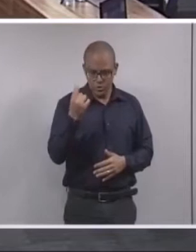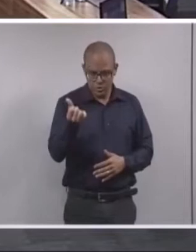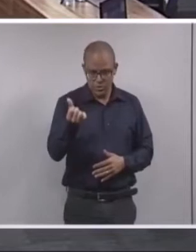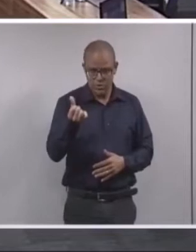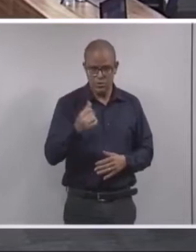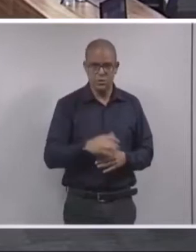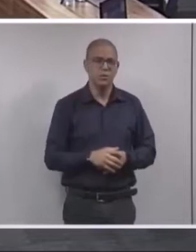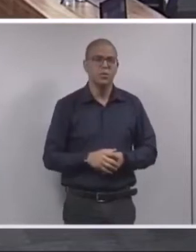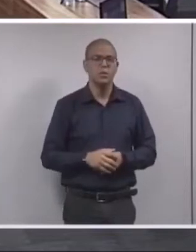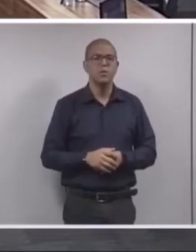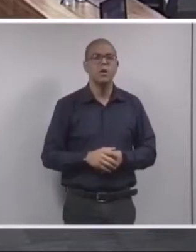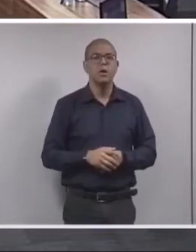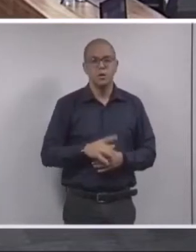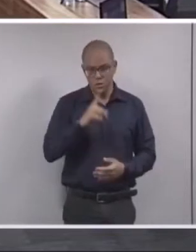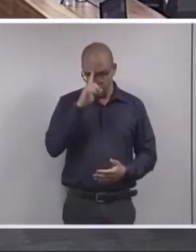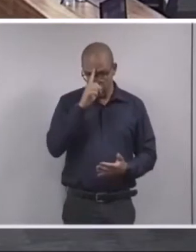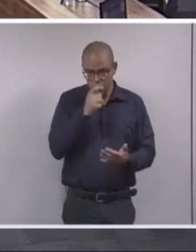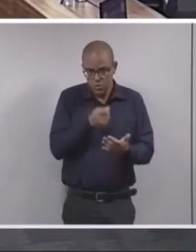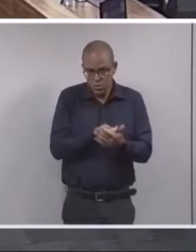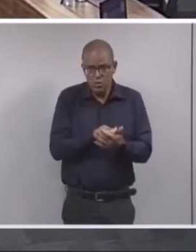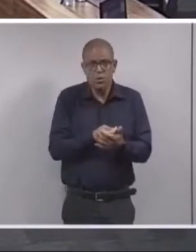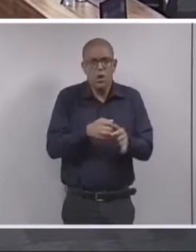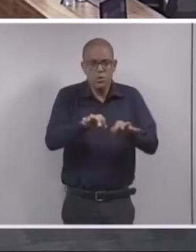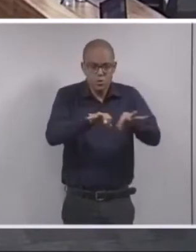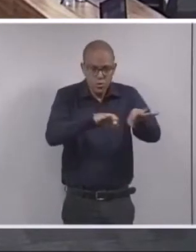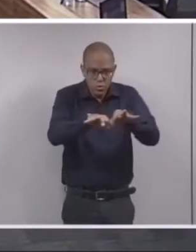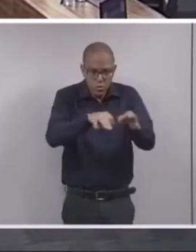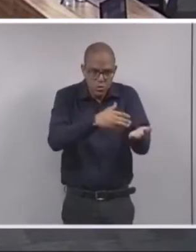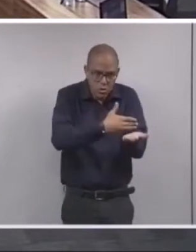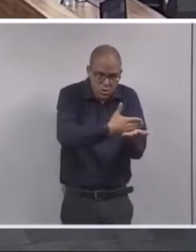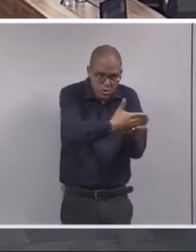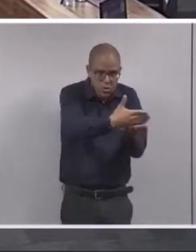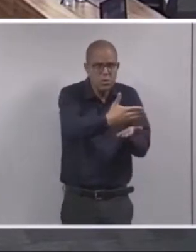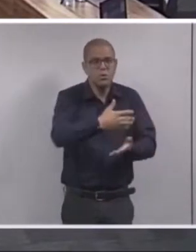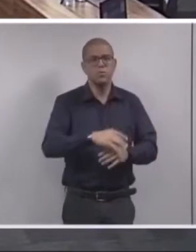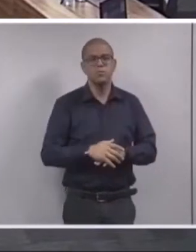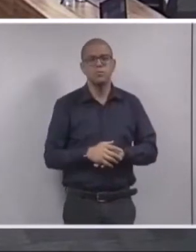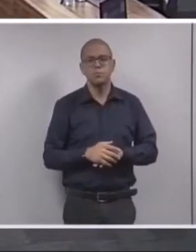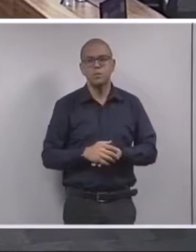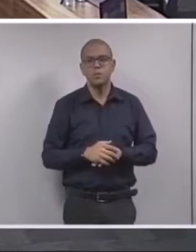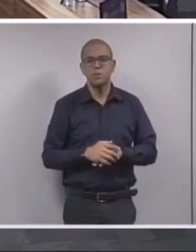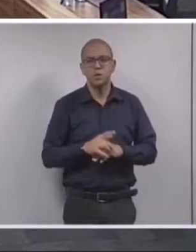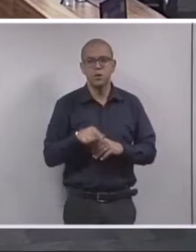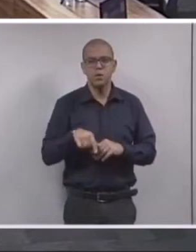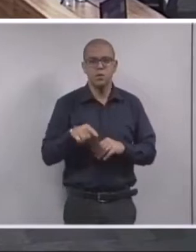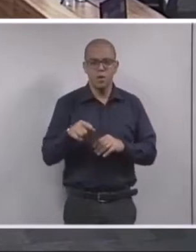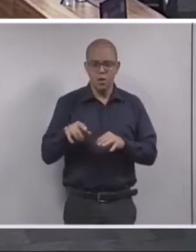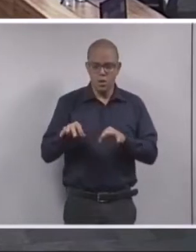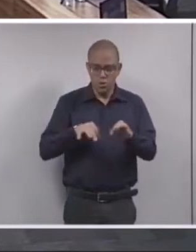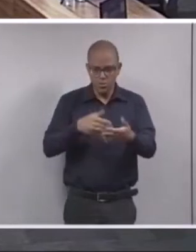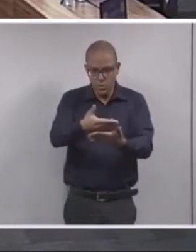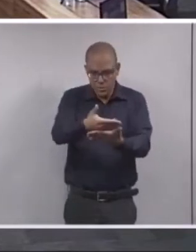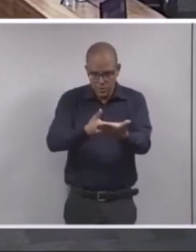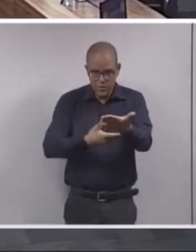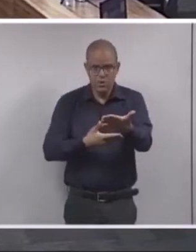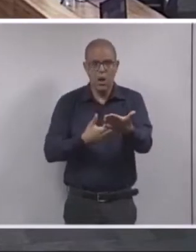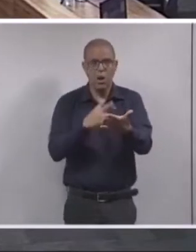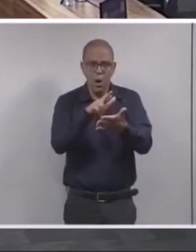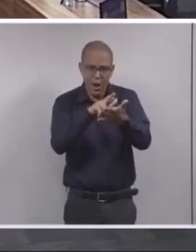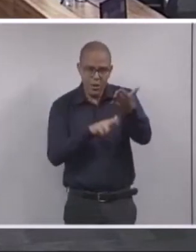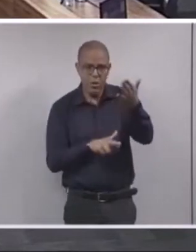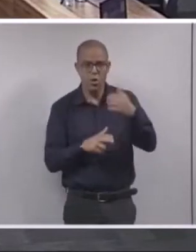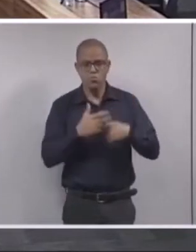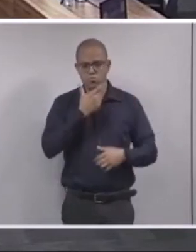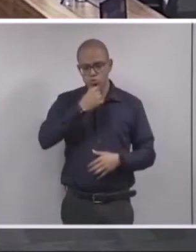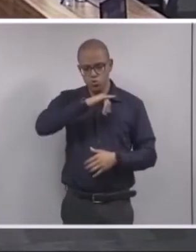007/2016, que determinou a instauração do presente processo com base no material encaminhado pelo senhor